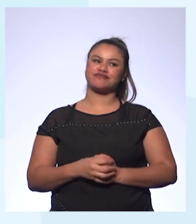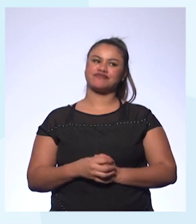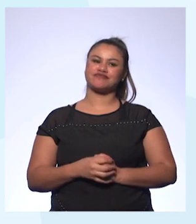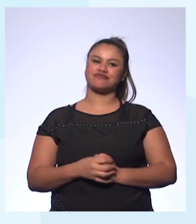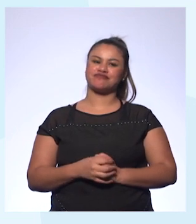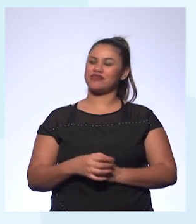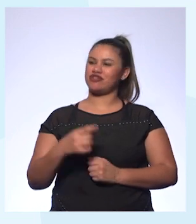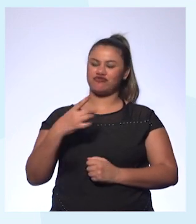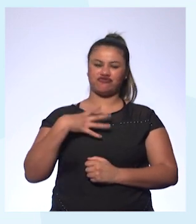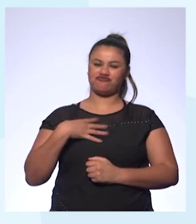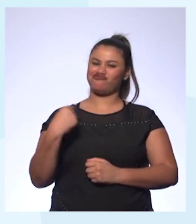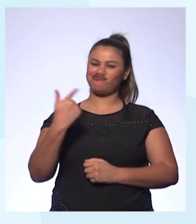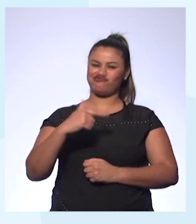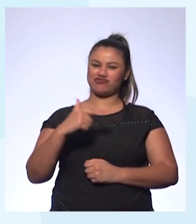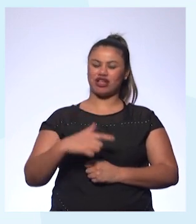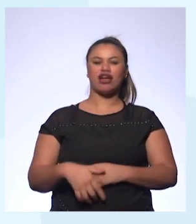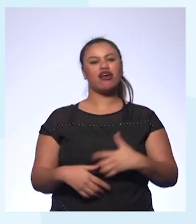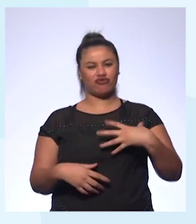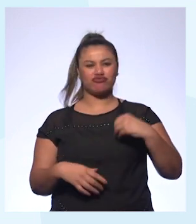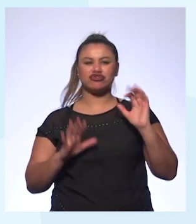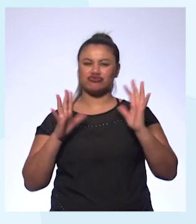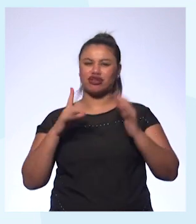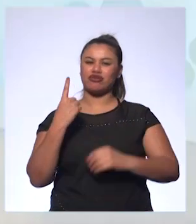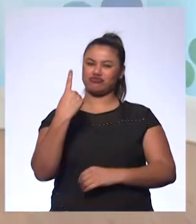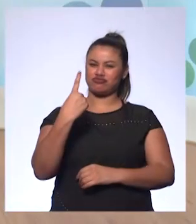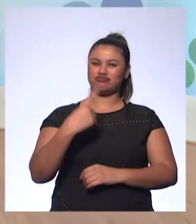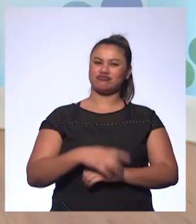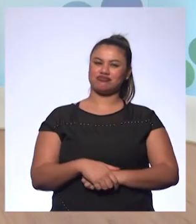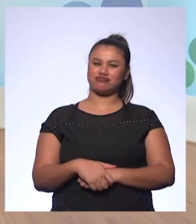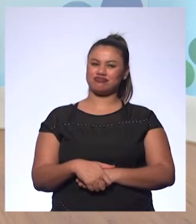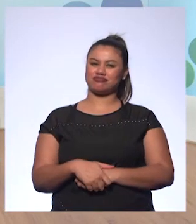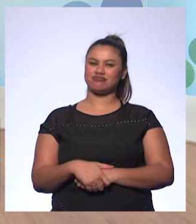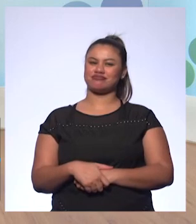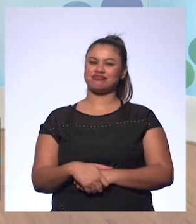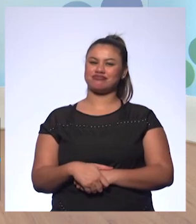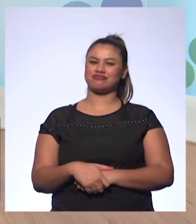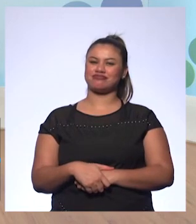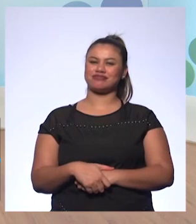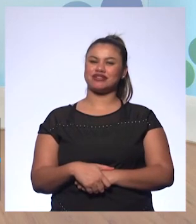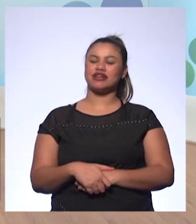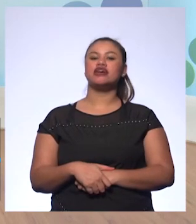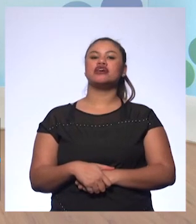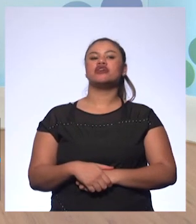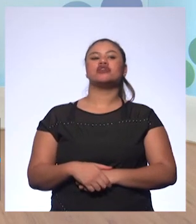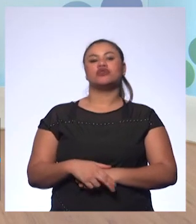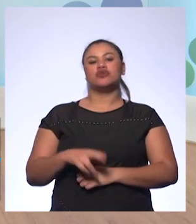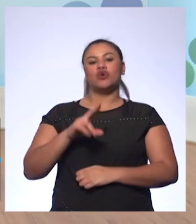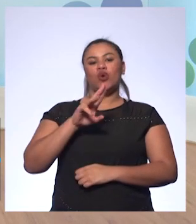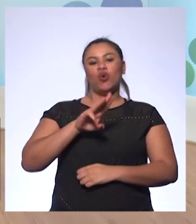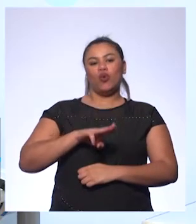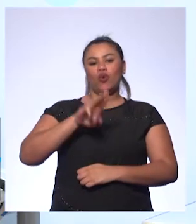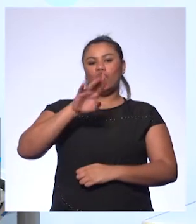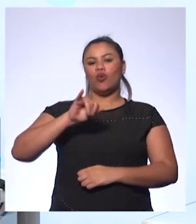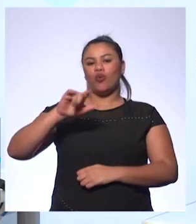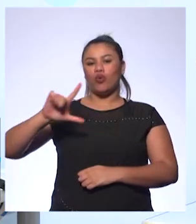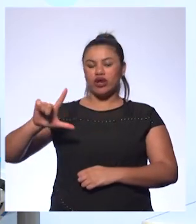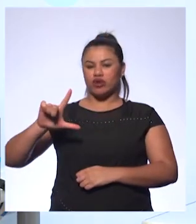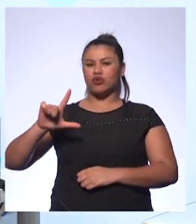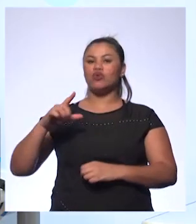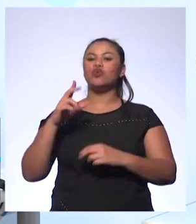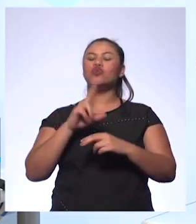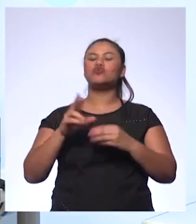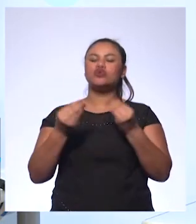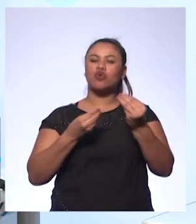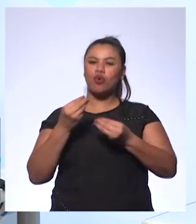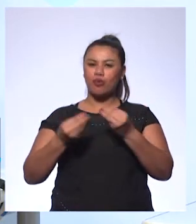não terei filhos já tem uma raiva quando eu que a gente usa esse well tem você tem dois tipos de